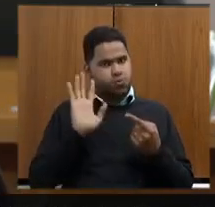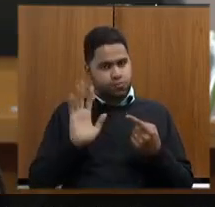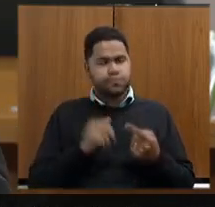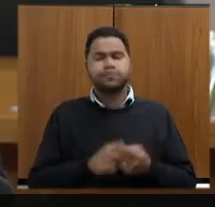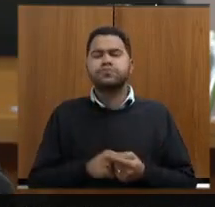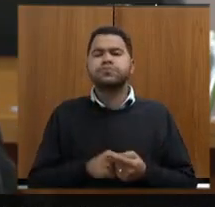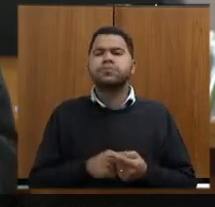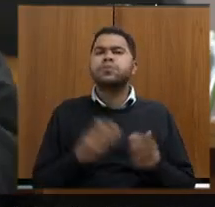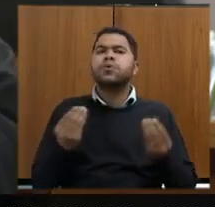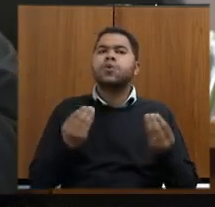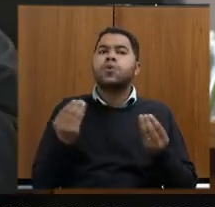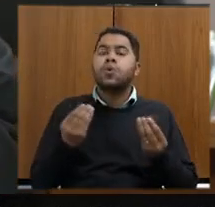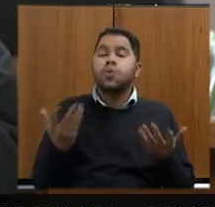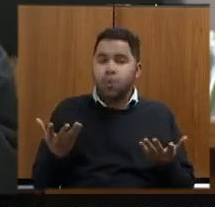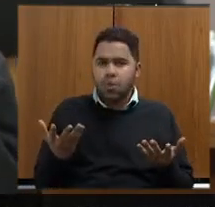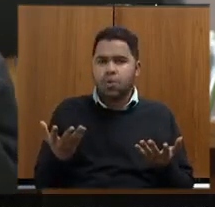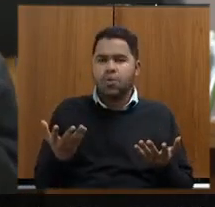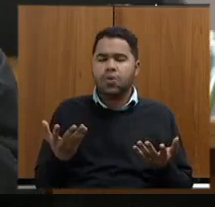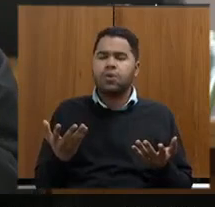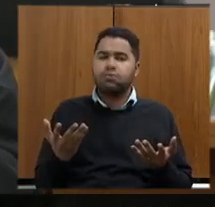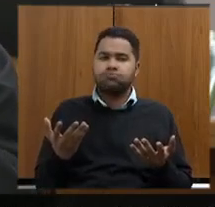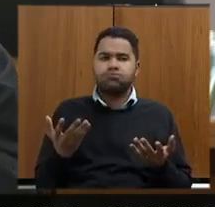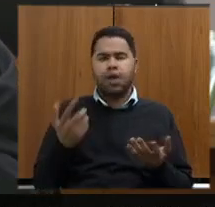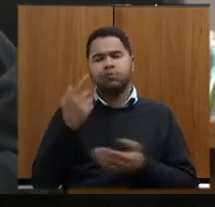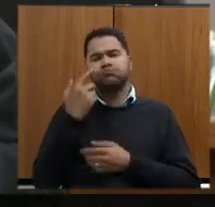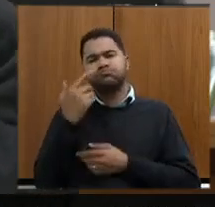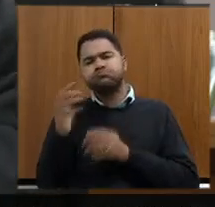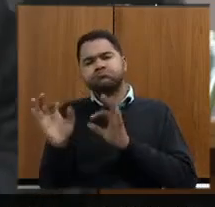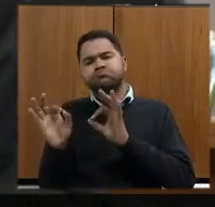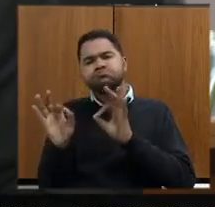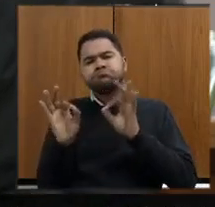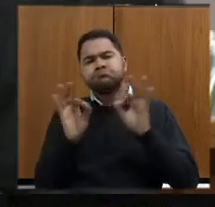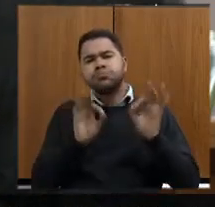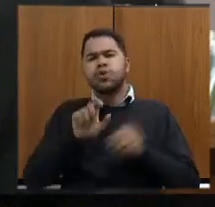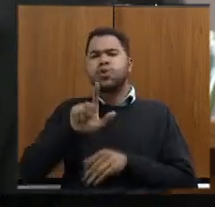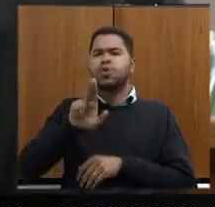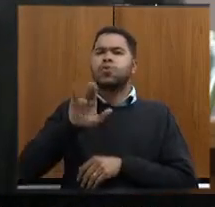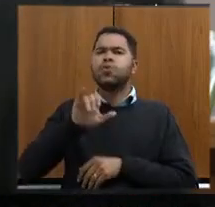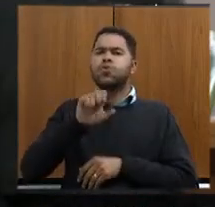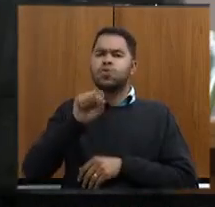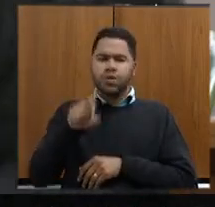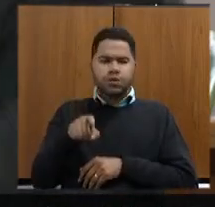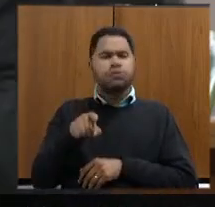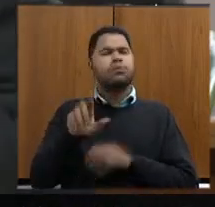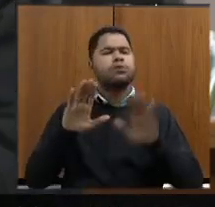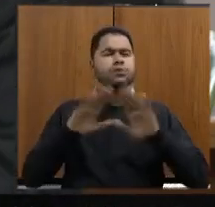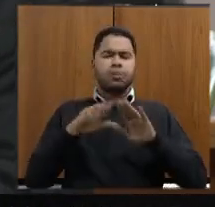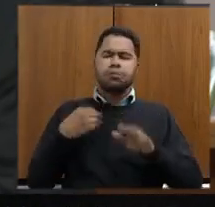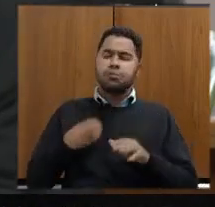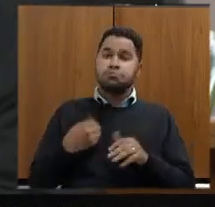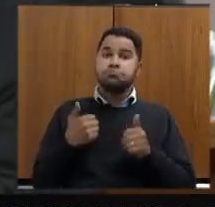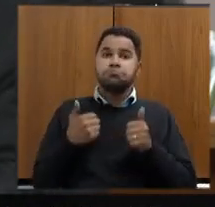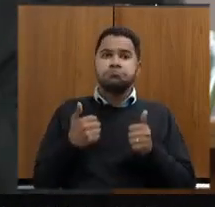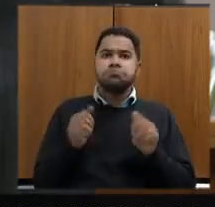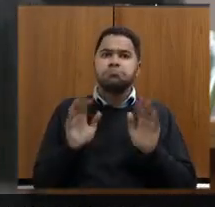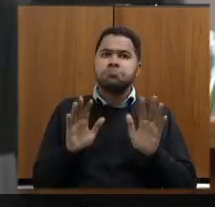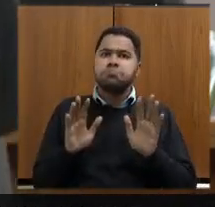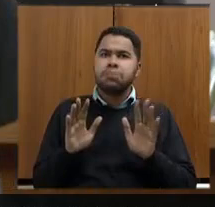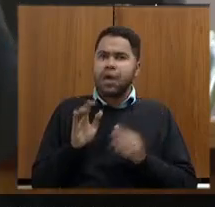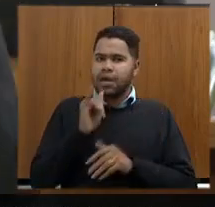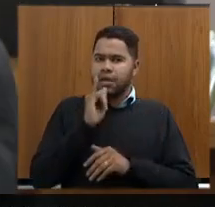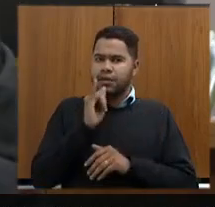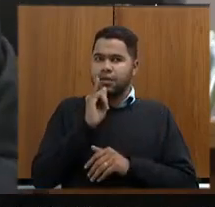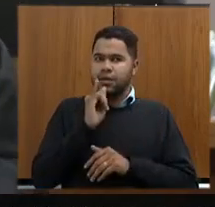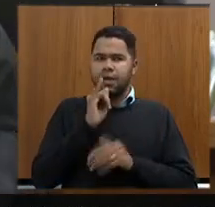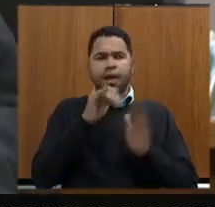Como que tá a isso como que o que eu ouvi atentamente aqui Luiz não Assembleia vai participar voltar mas se chegar aqui